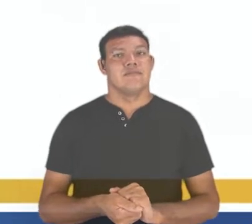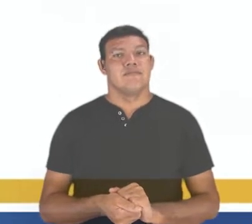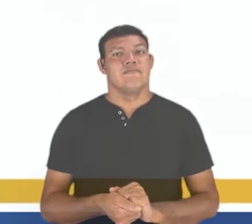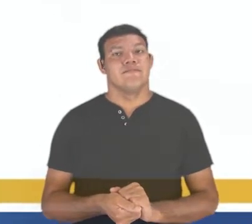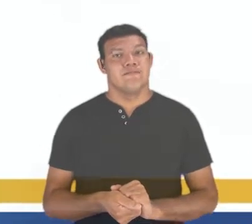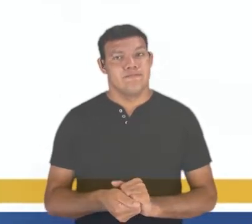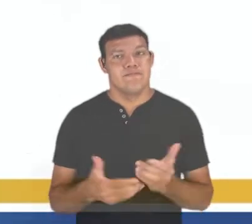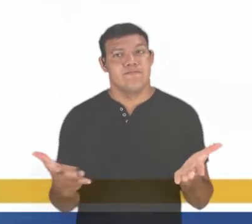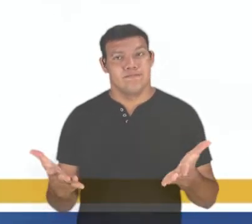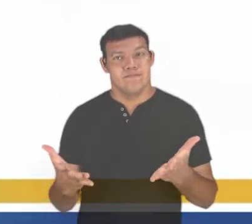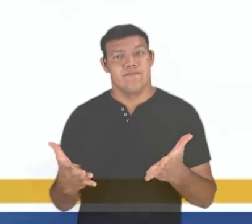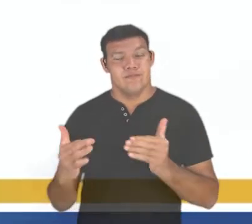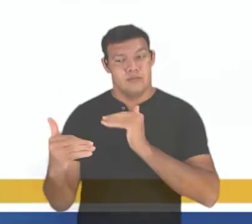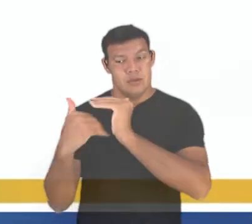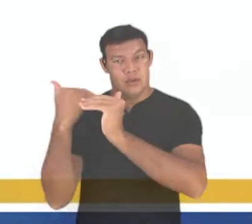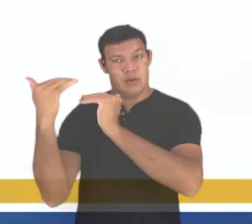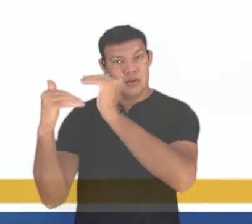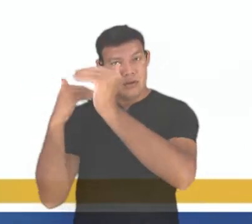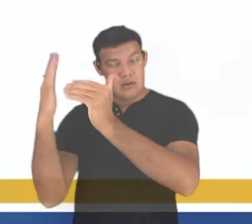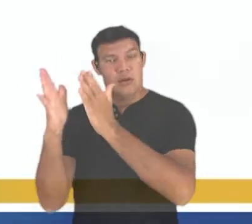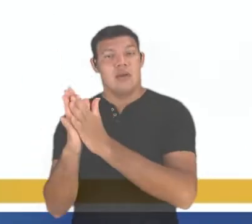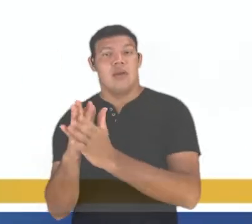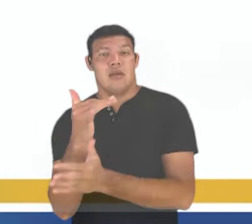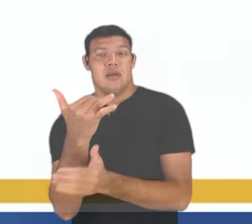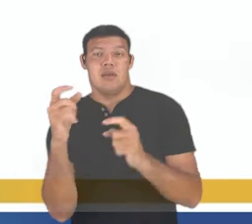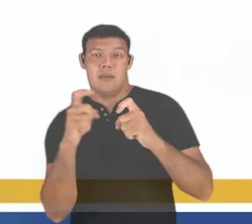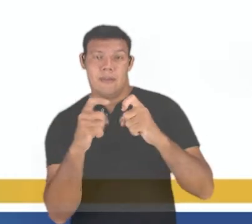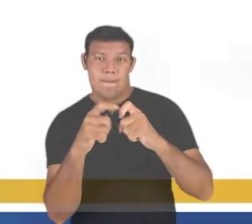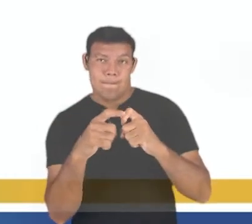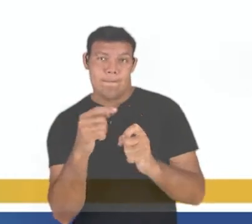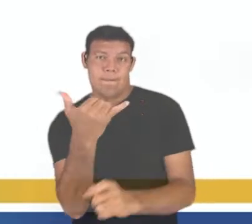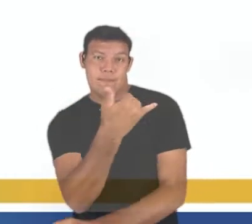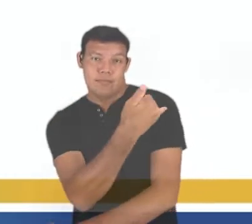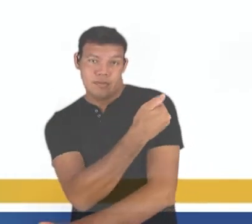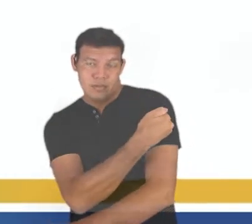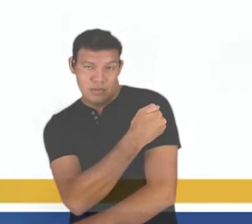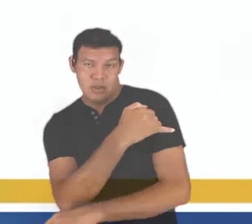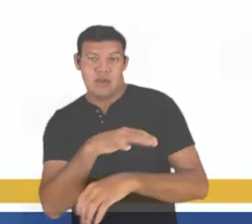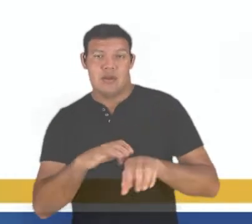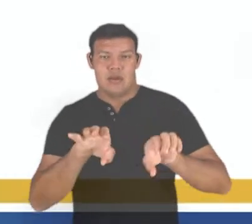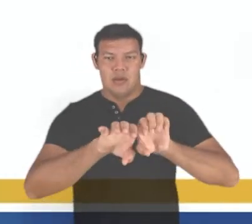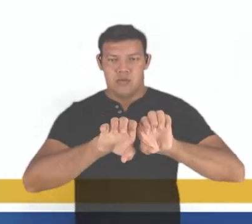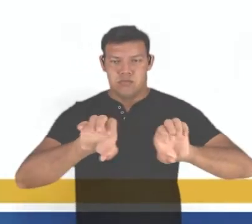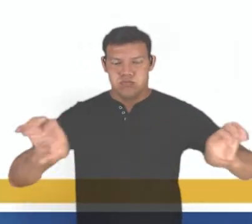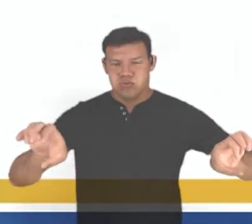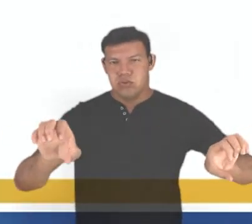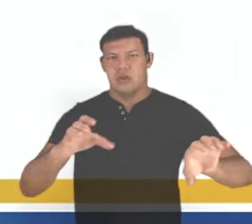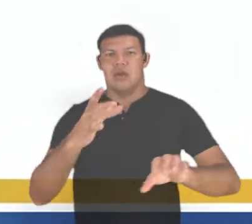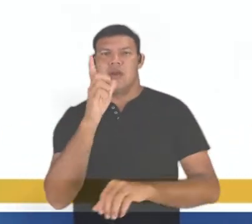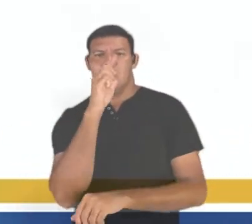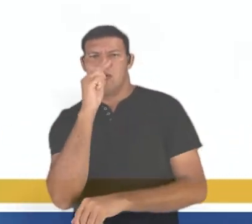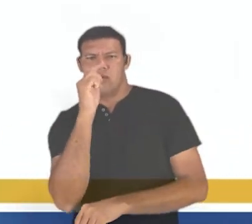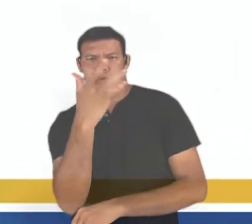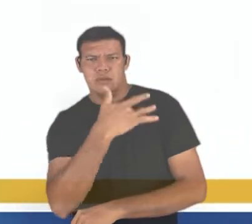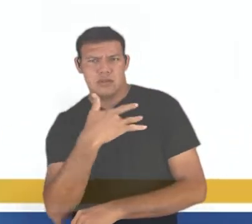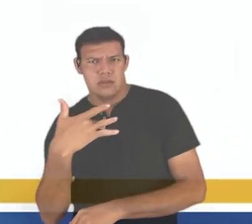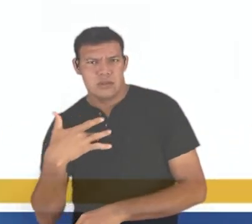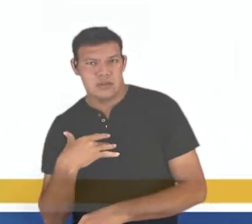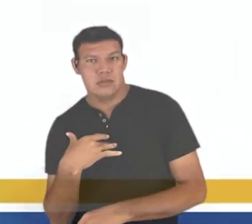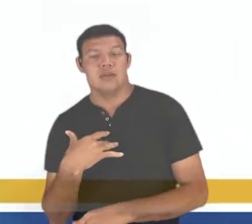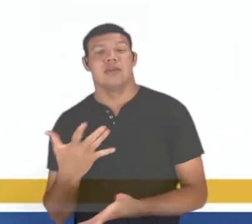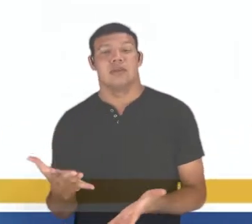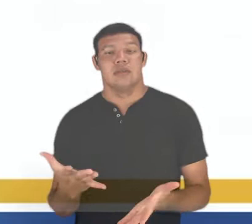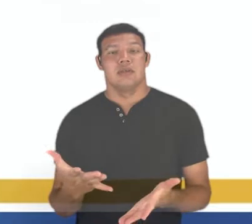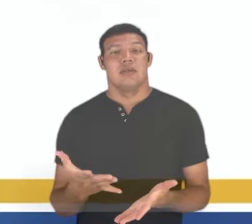os avanços na medicina, nas vacinas, saneamento básico, água tratada, o melhor acesso